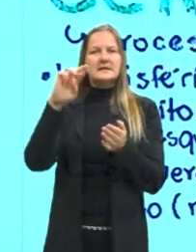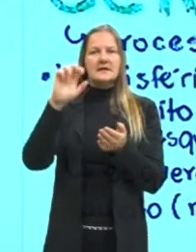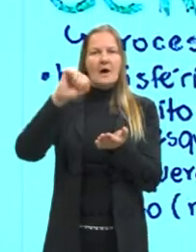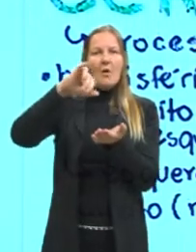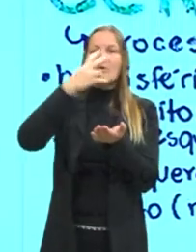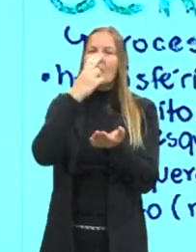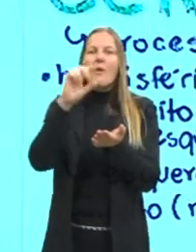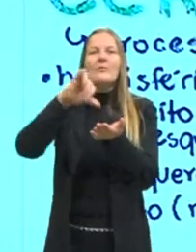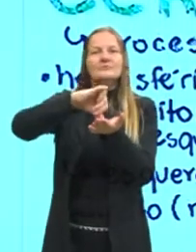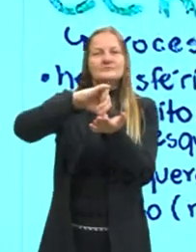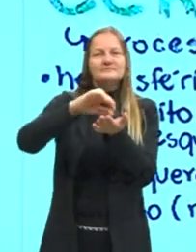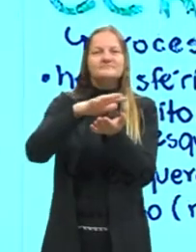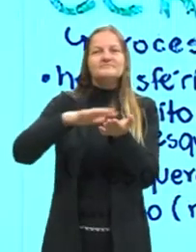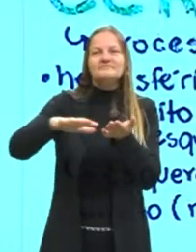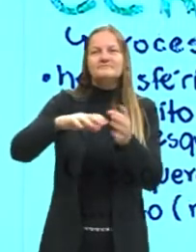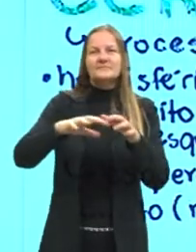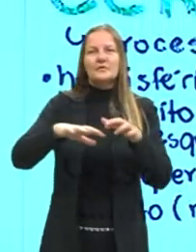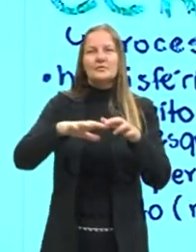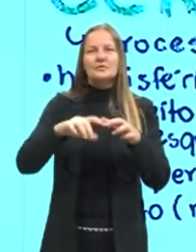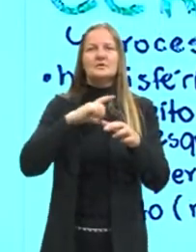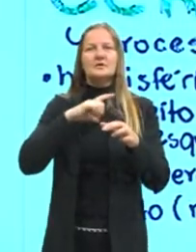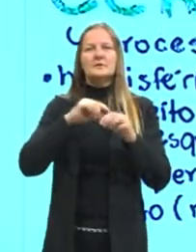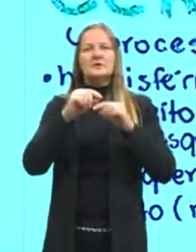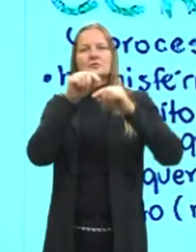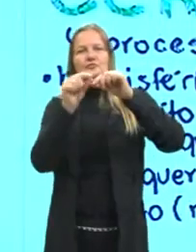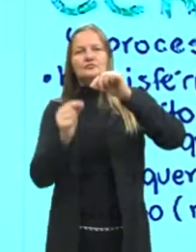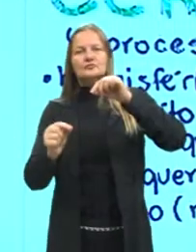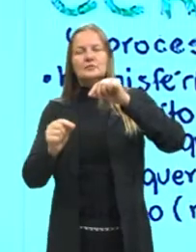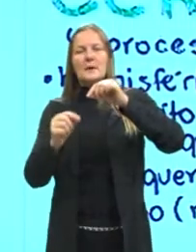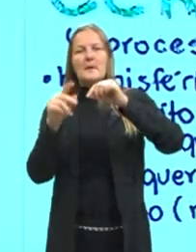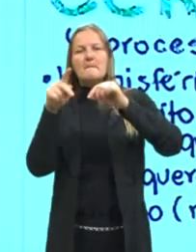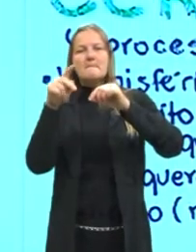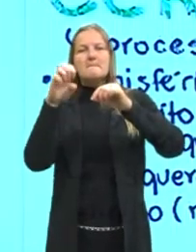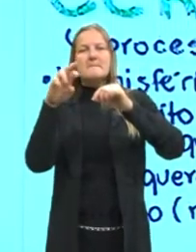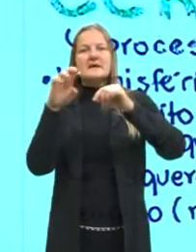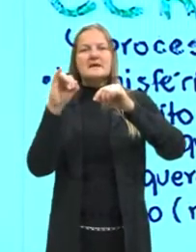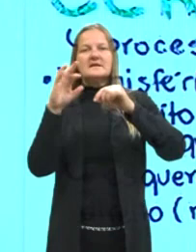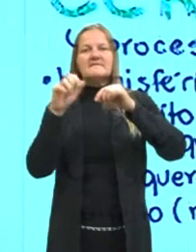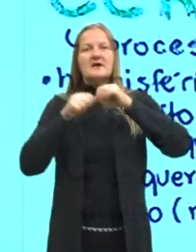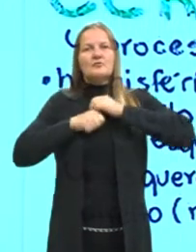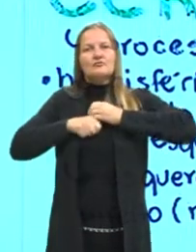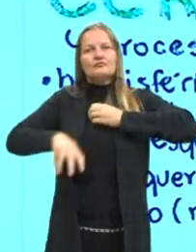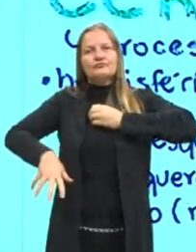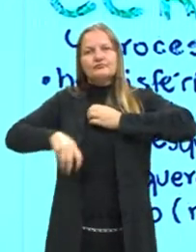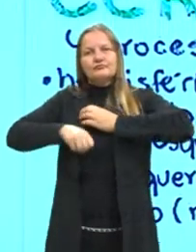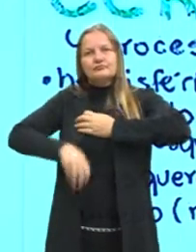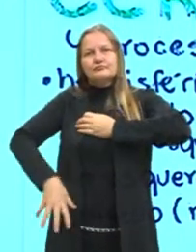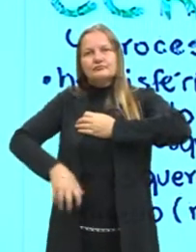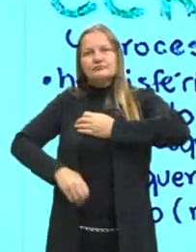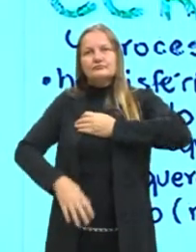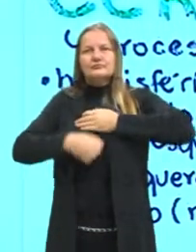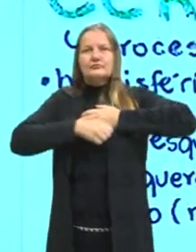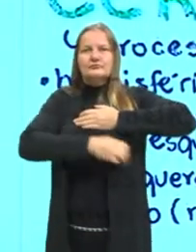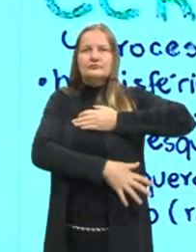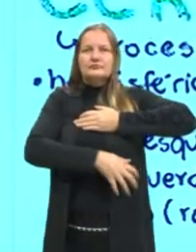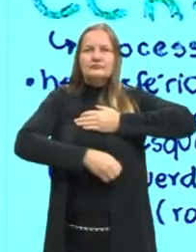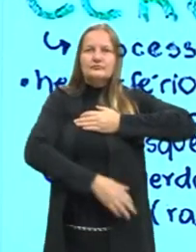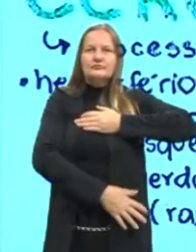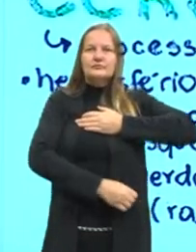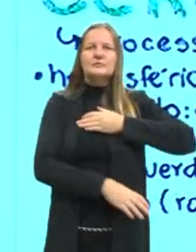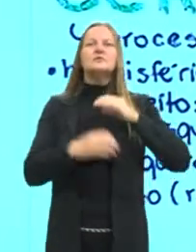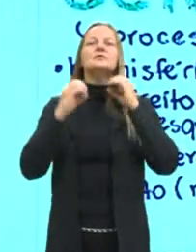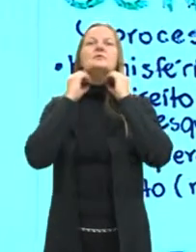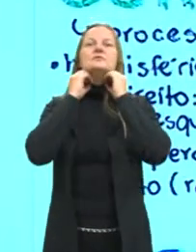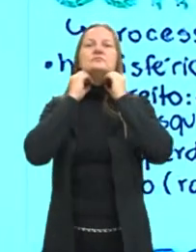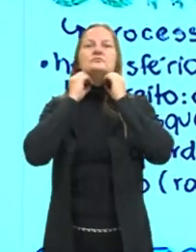espinhal e sistema nervoso periférico que daí abrange os nervos e os